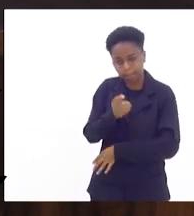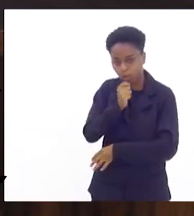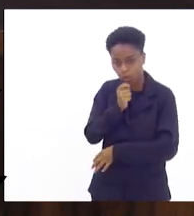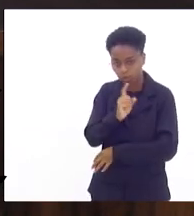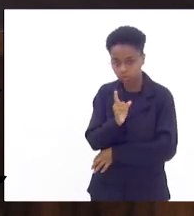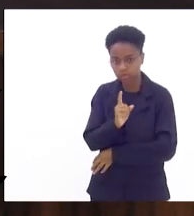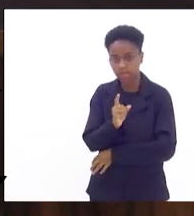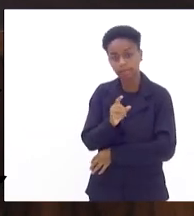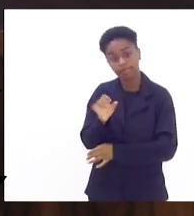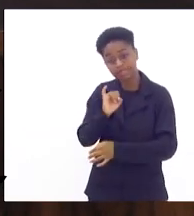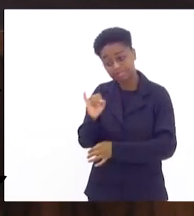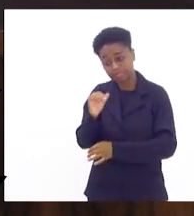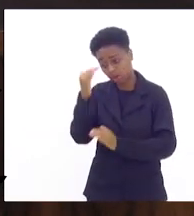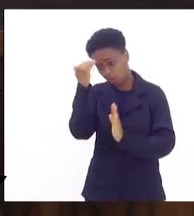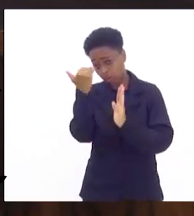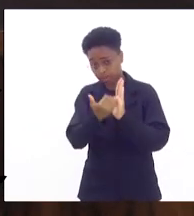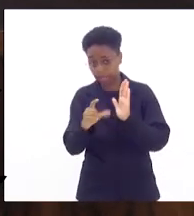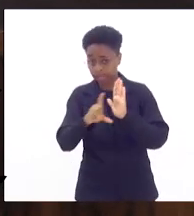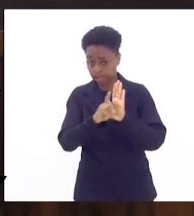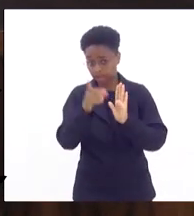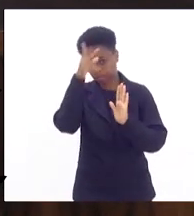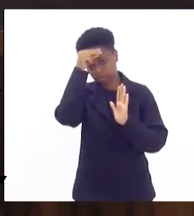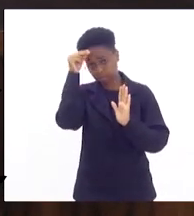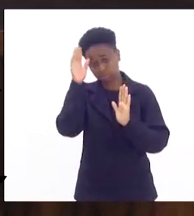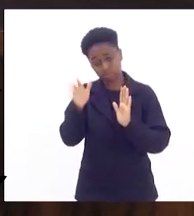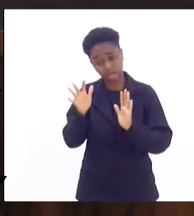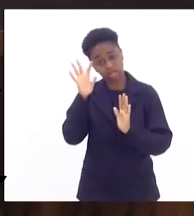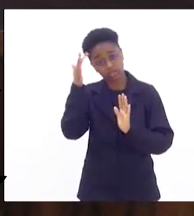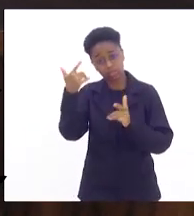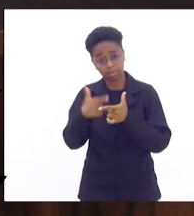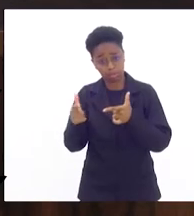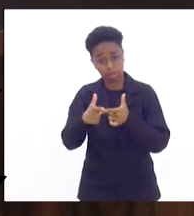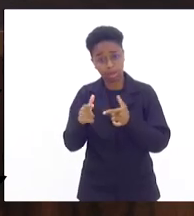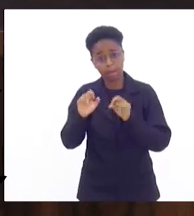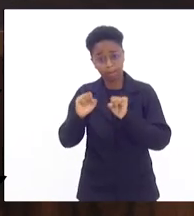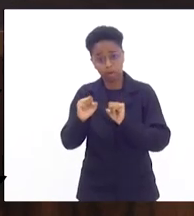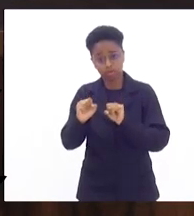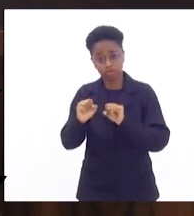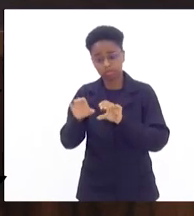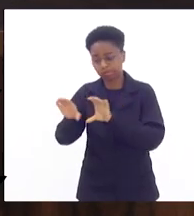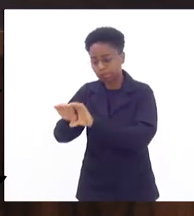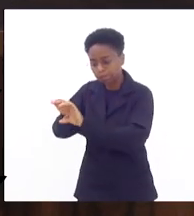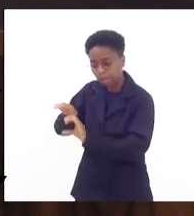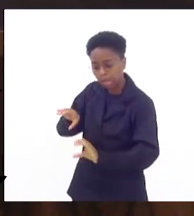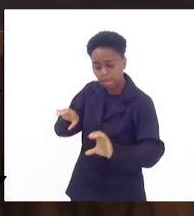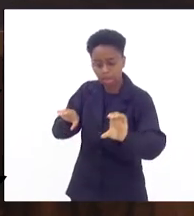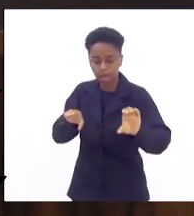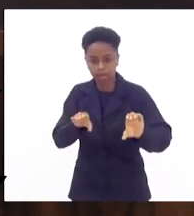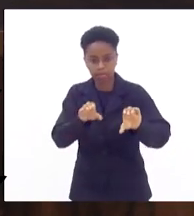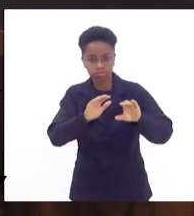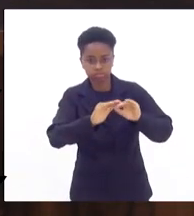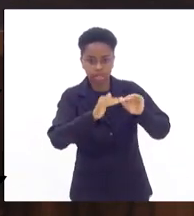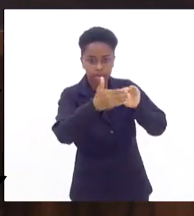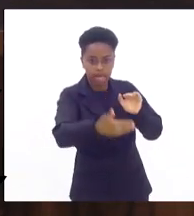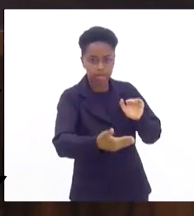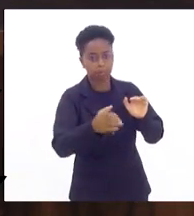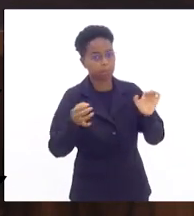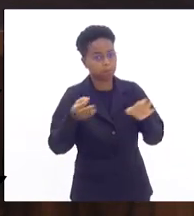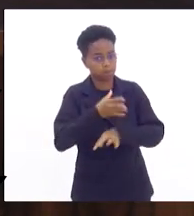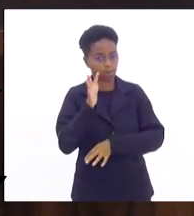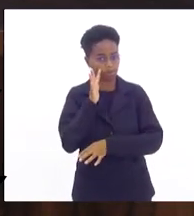vez atendido o que está previsto na legislação municipal, está resolvido o problema. Joga na galeria de águas pluviais e estaria resolvido o problema.